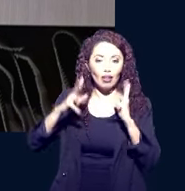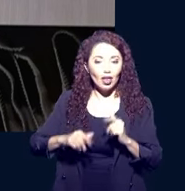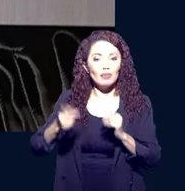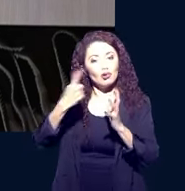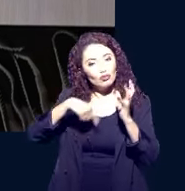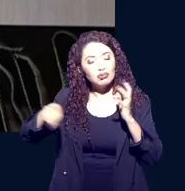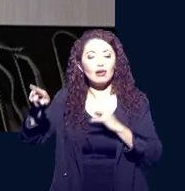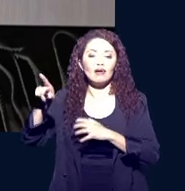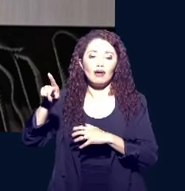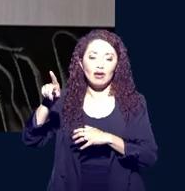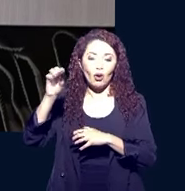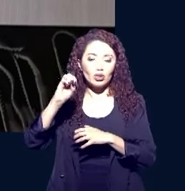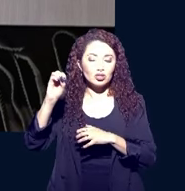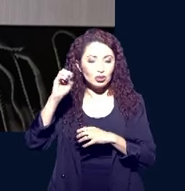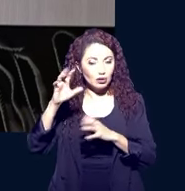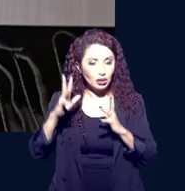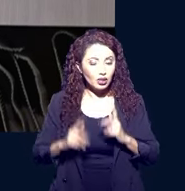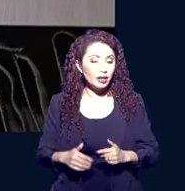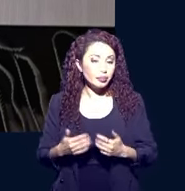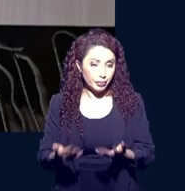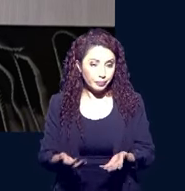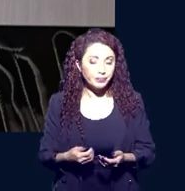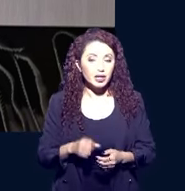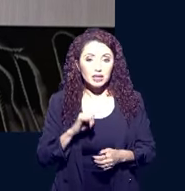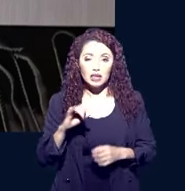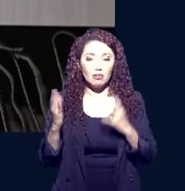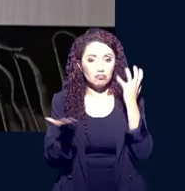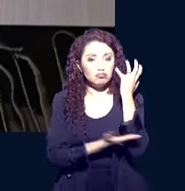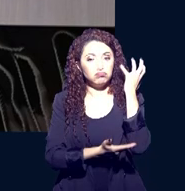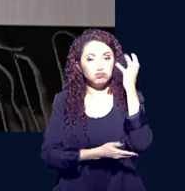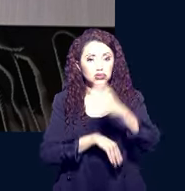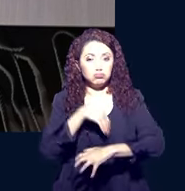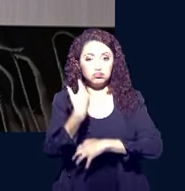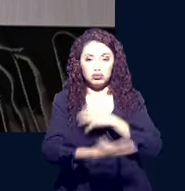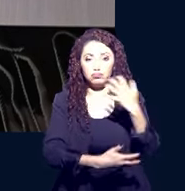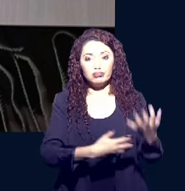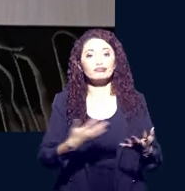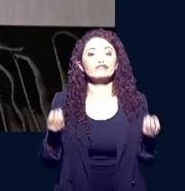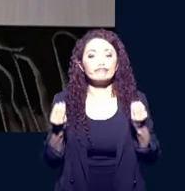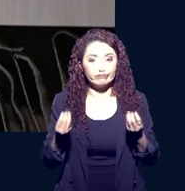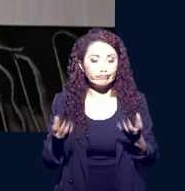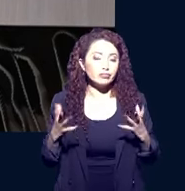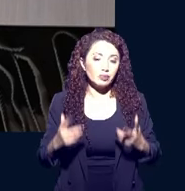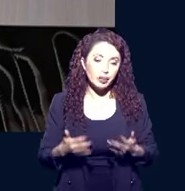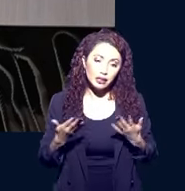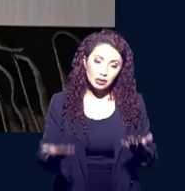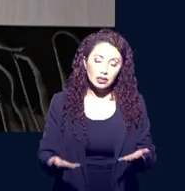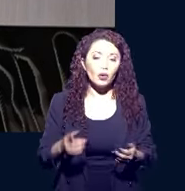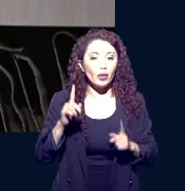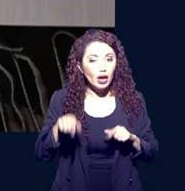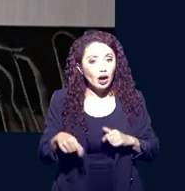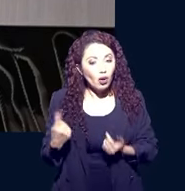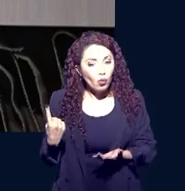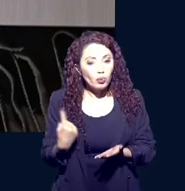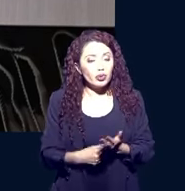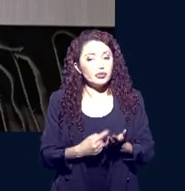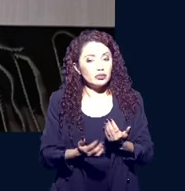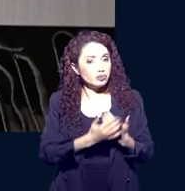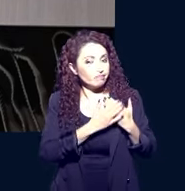para a atmosfera O dióxido de carbono portanto essa é uma